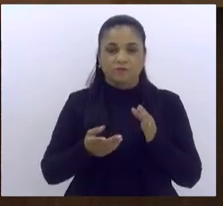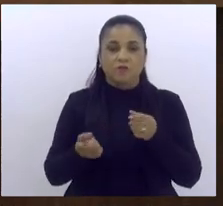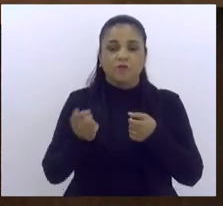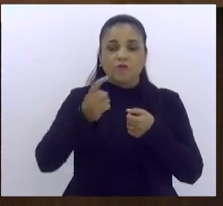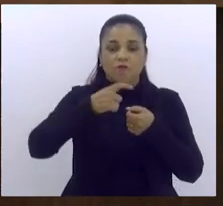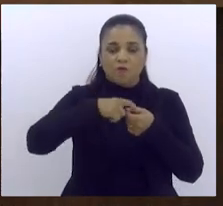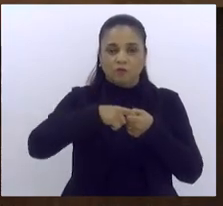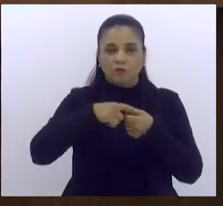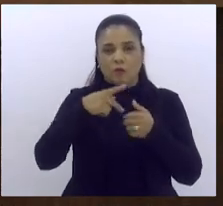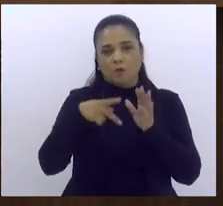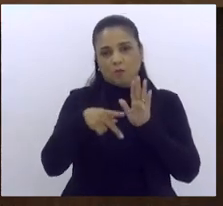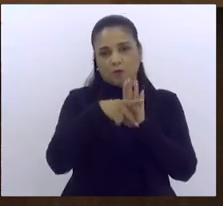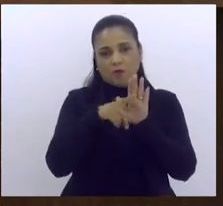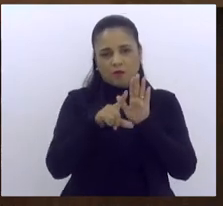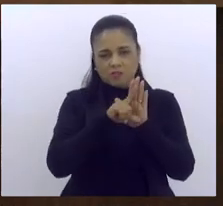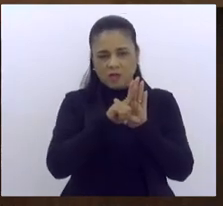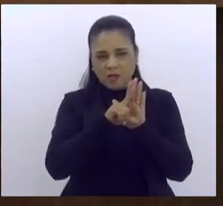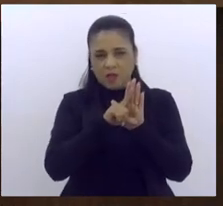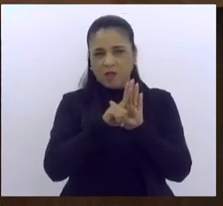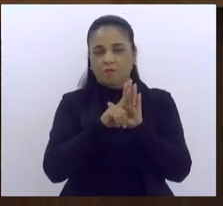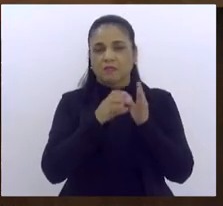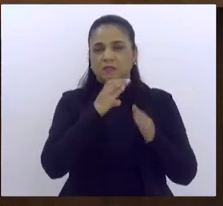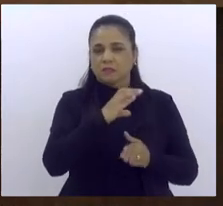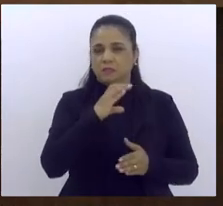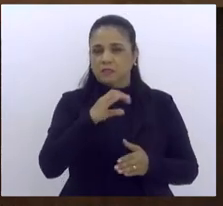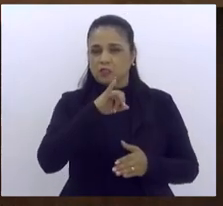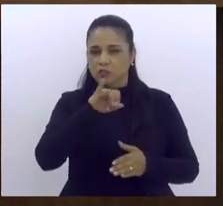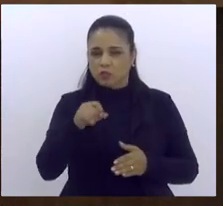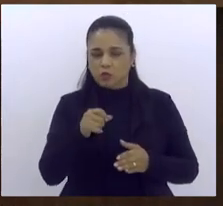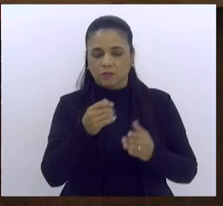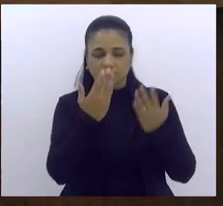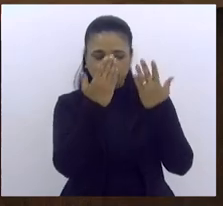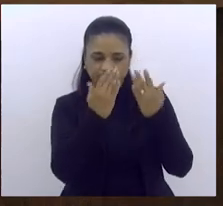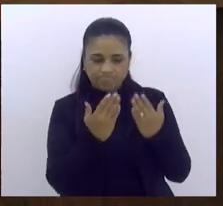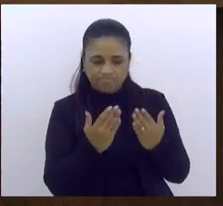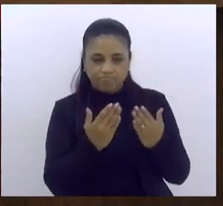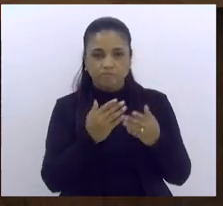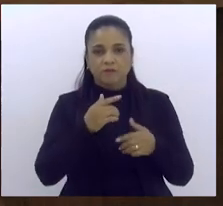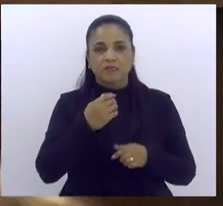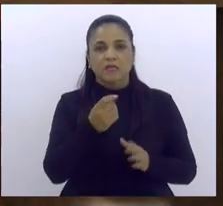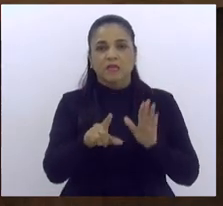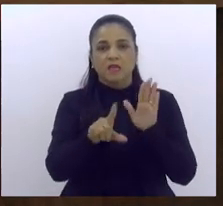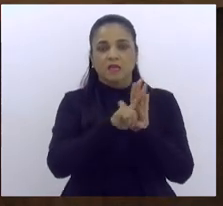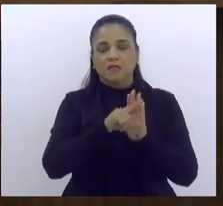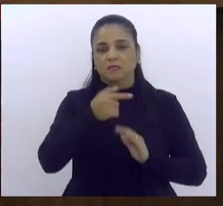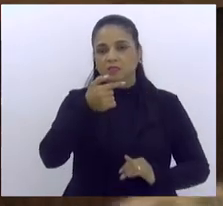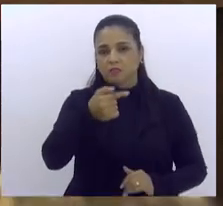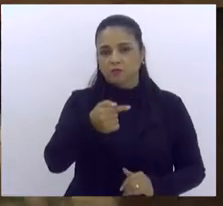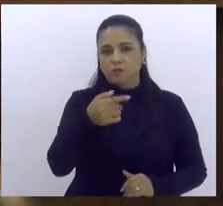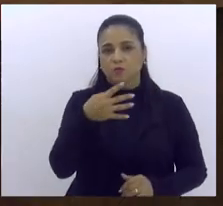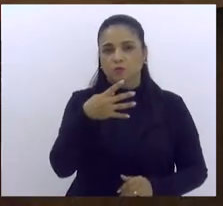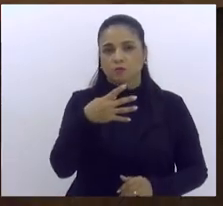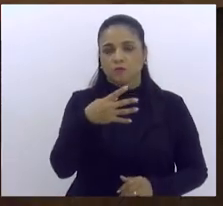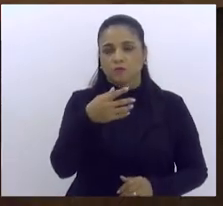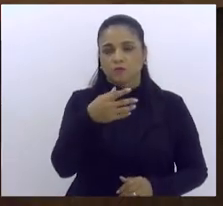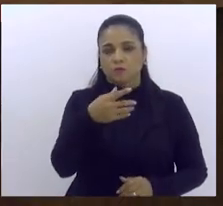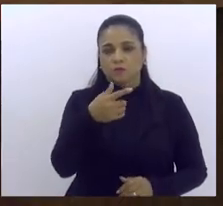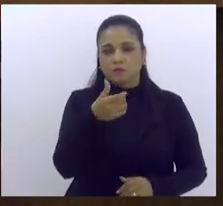CCJ para avaliar uma potencial prejudicabilidade em virtude da lei número 7.401